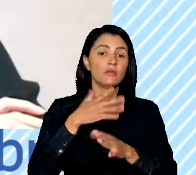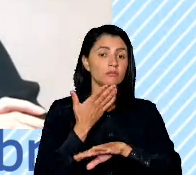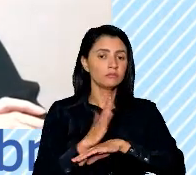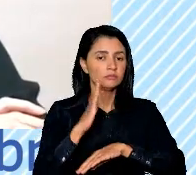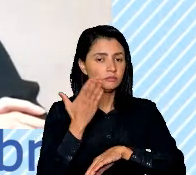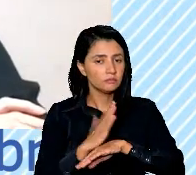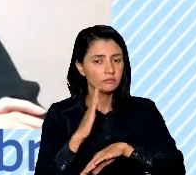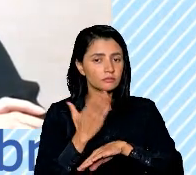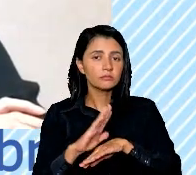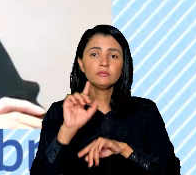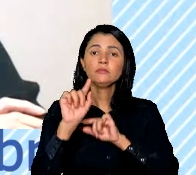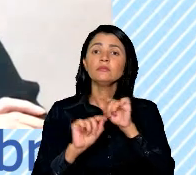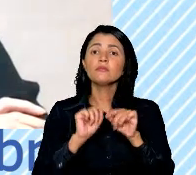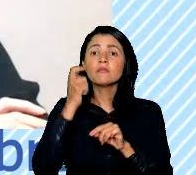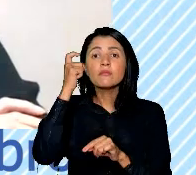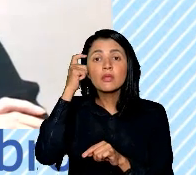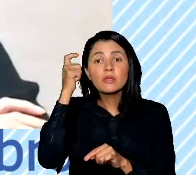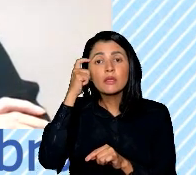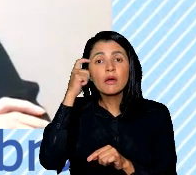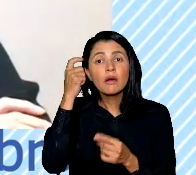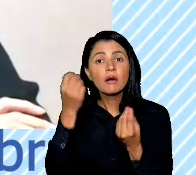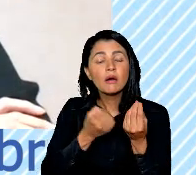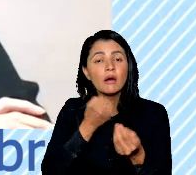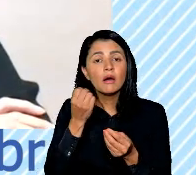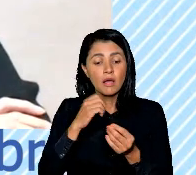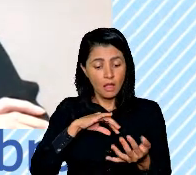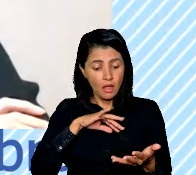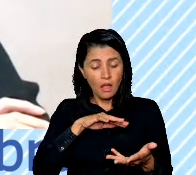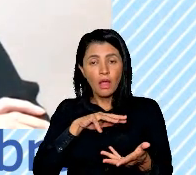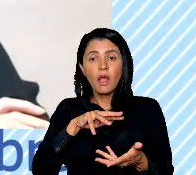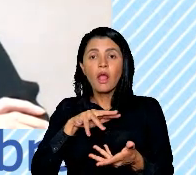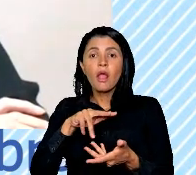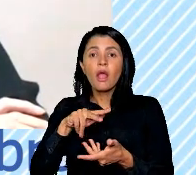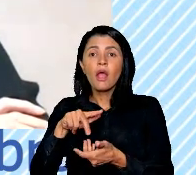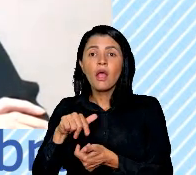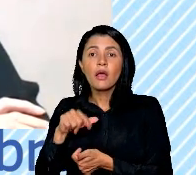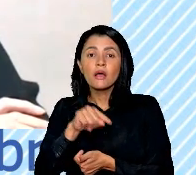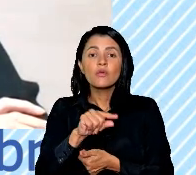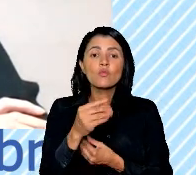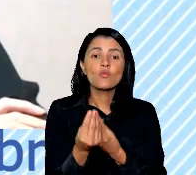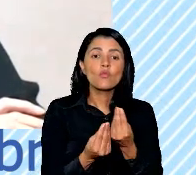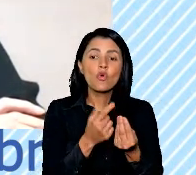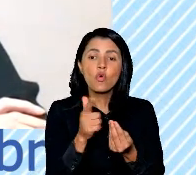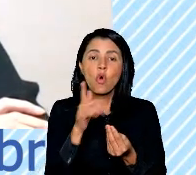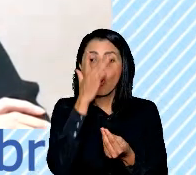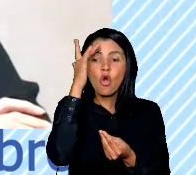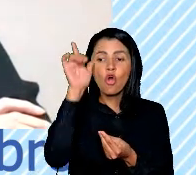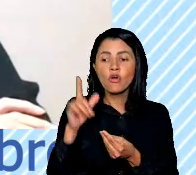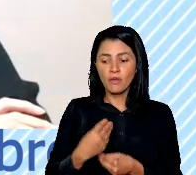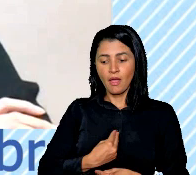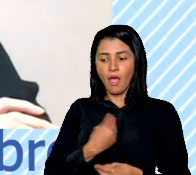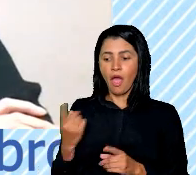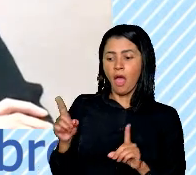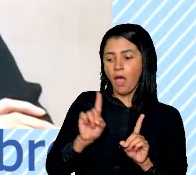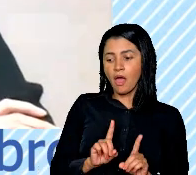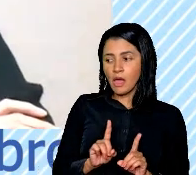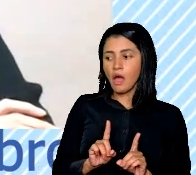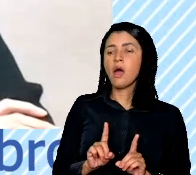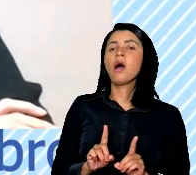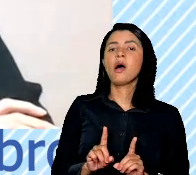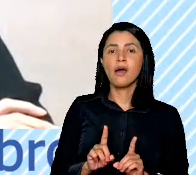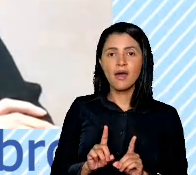de pensar o mundo com o outro presente, né? Então, assim, não